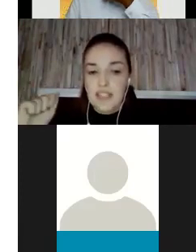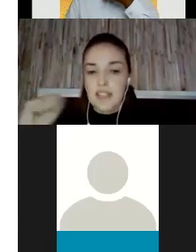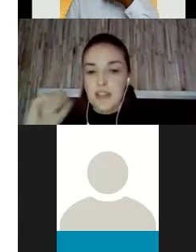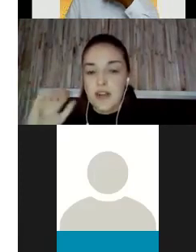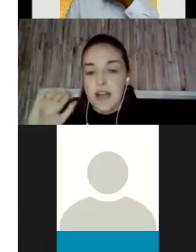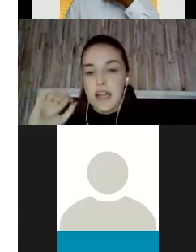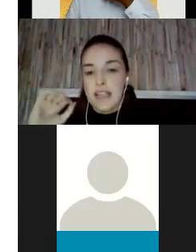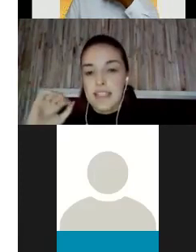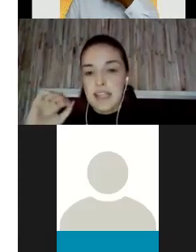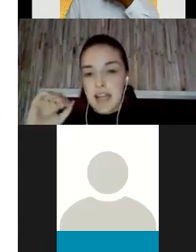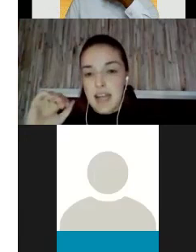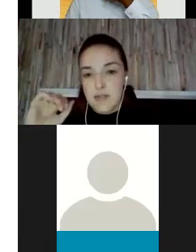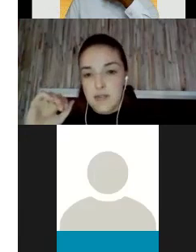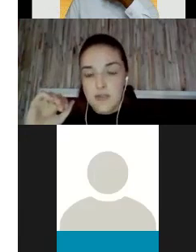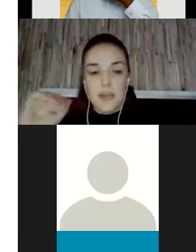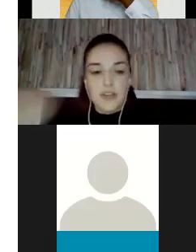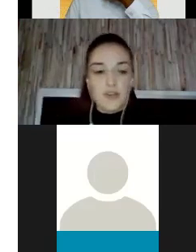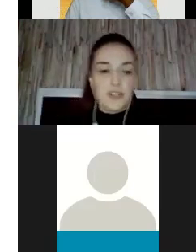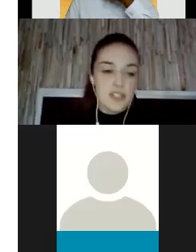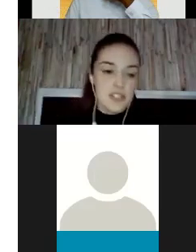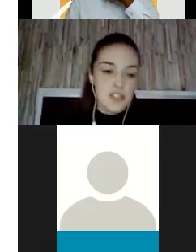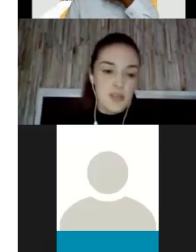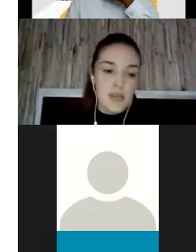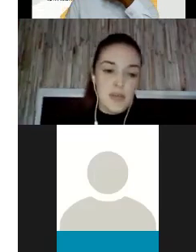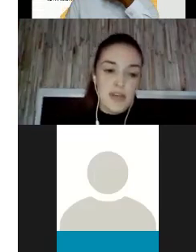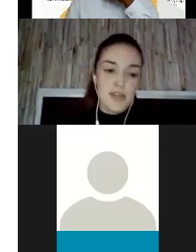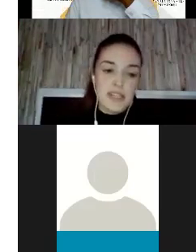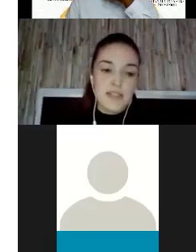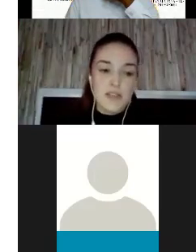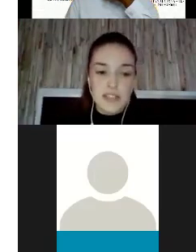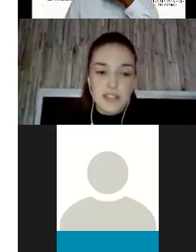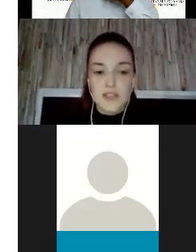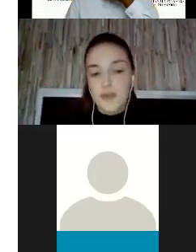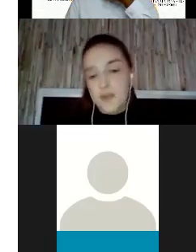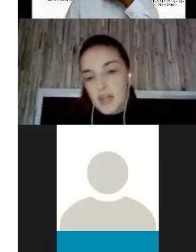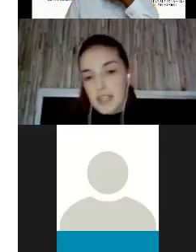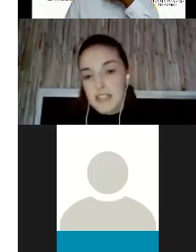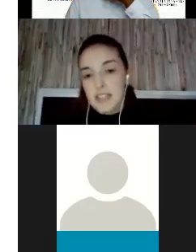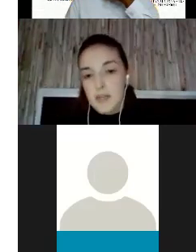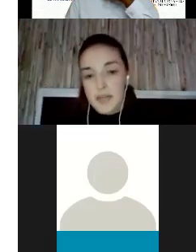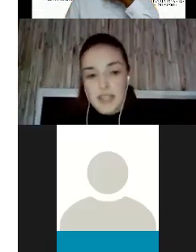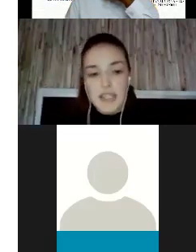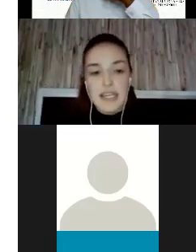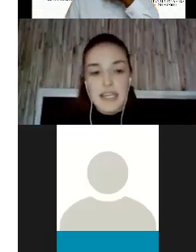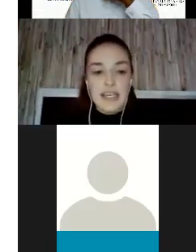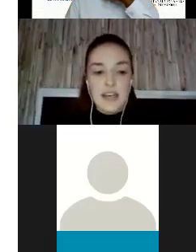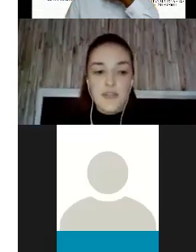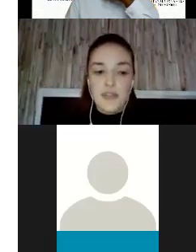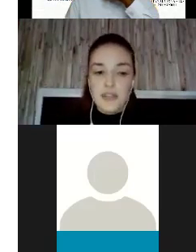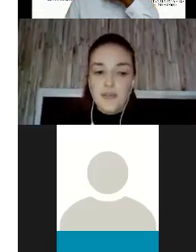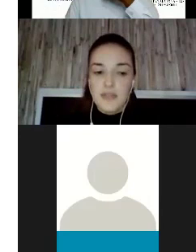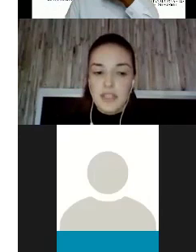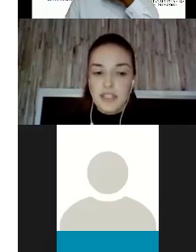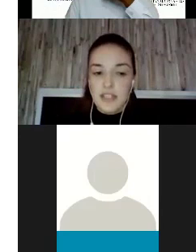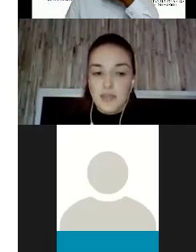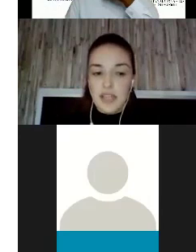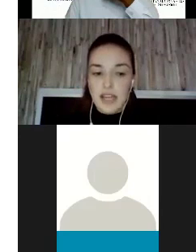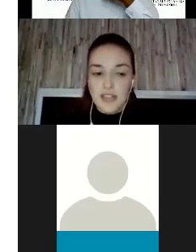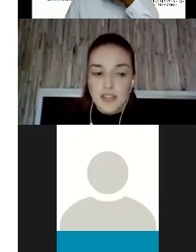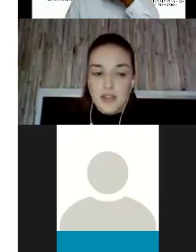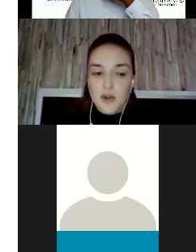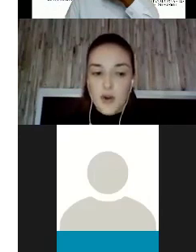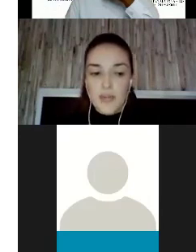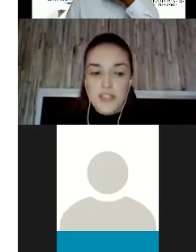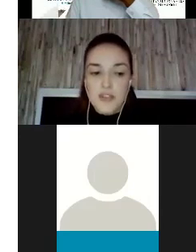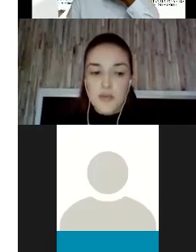Ou seja, nesse caso, os padrões de empilhamento eles são clinoformas progradantes também, que afinam na